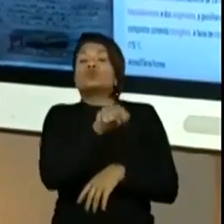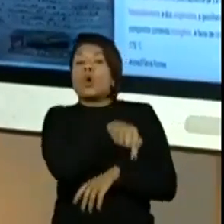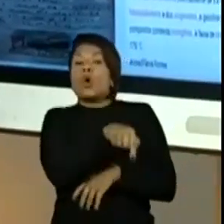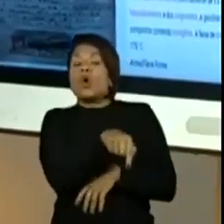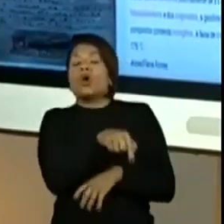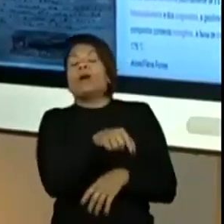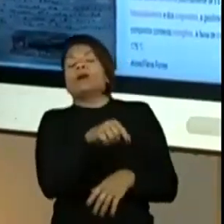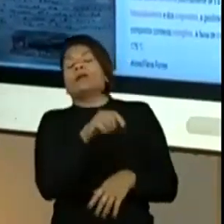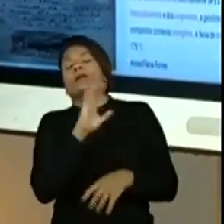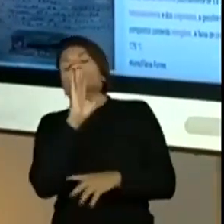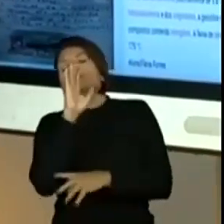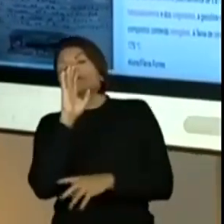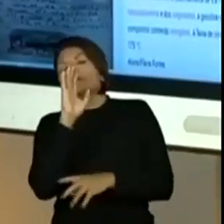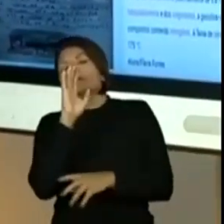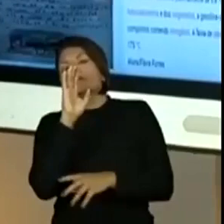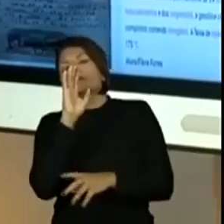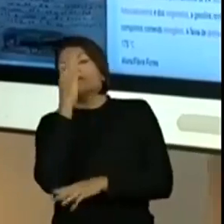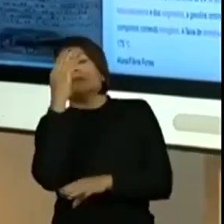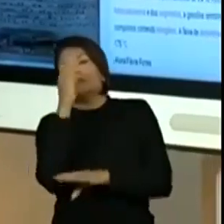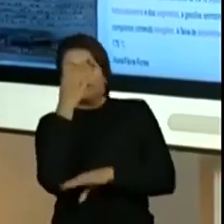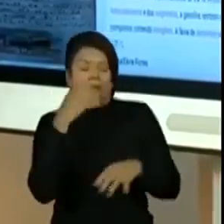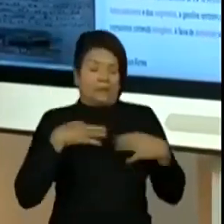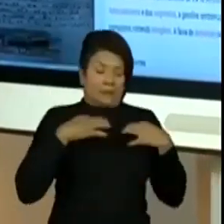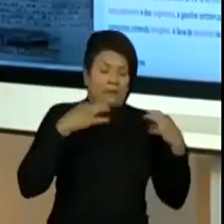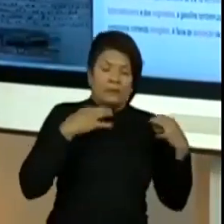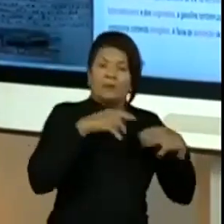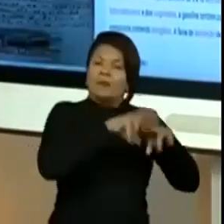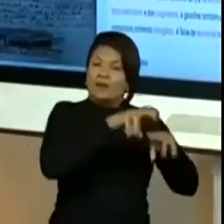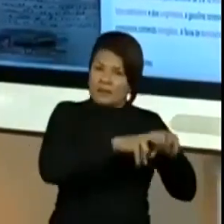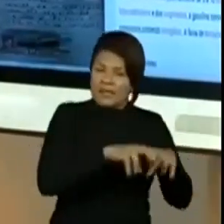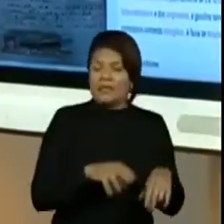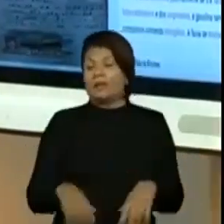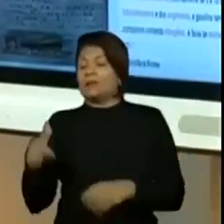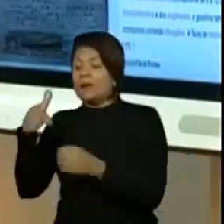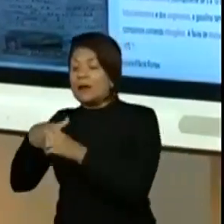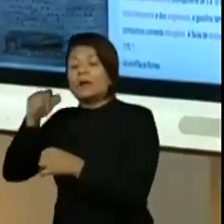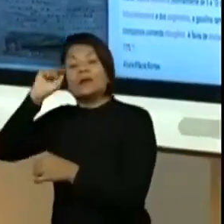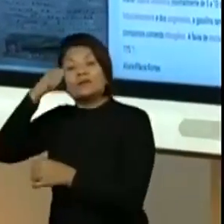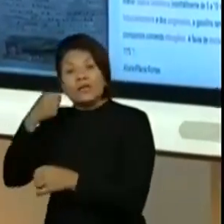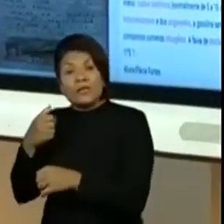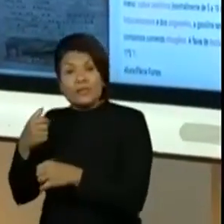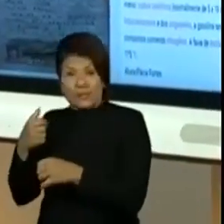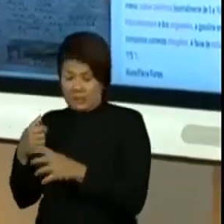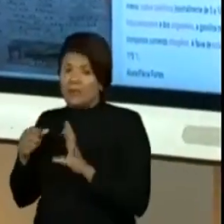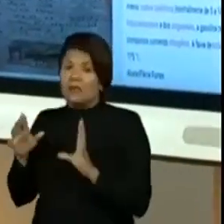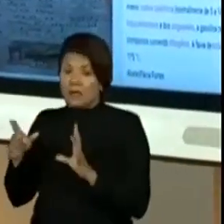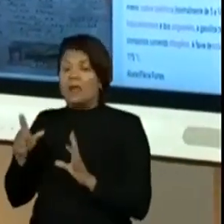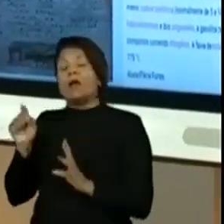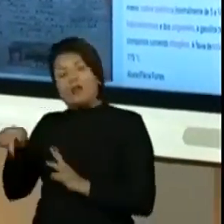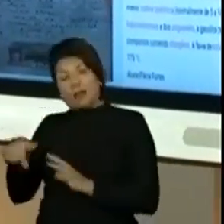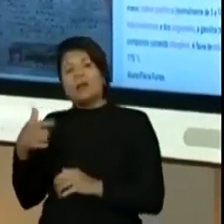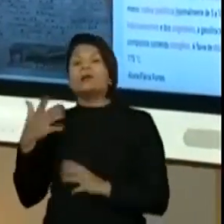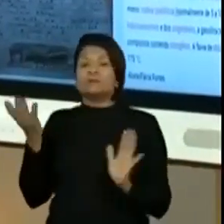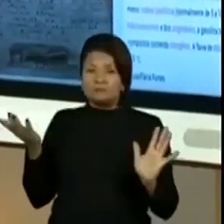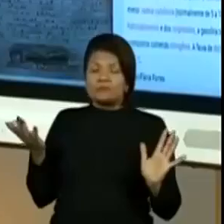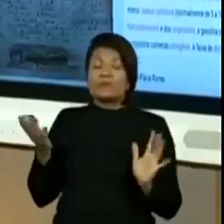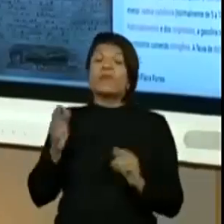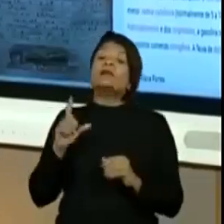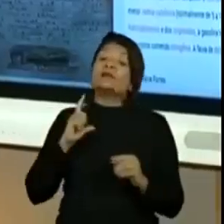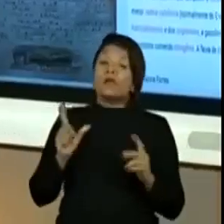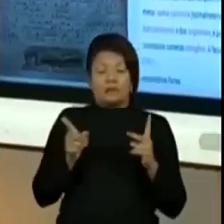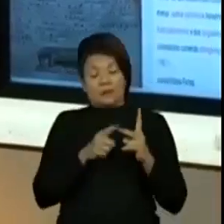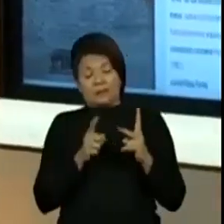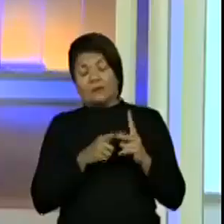madeira. Recursos naturais utilizados na confecção da gasolina, o petróleo. Parabéns. Aí tinha uma segunda